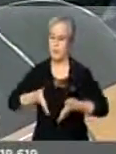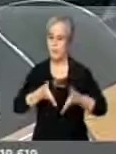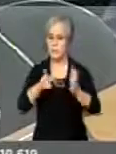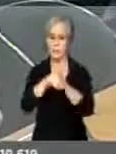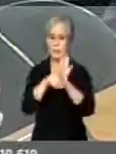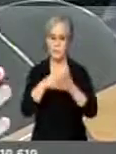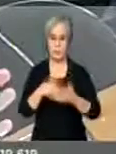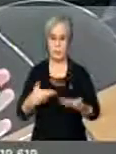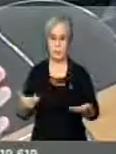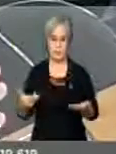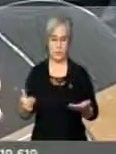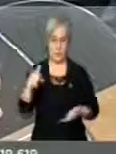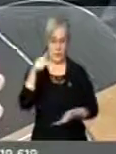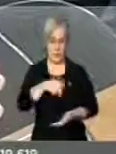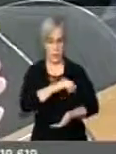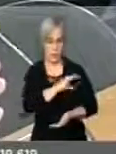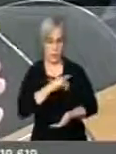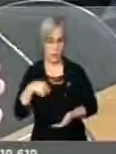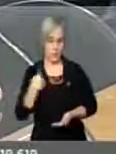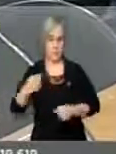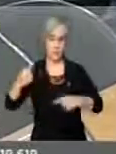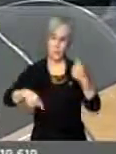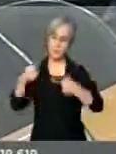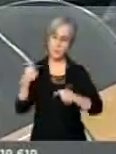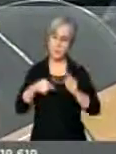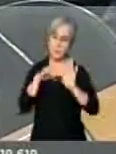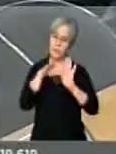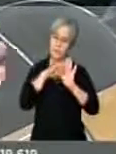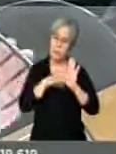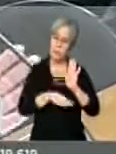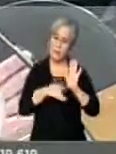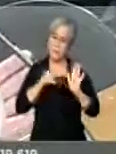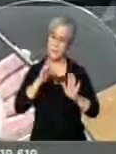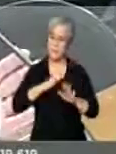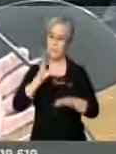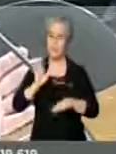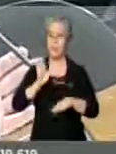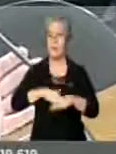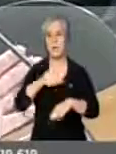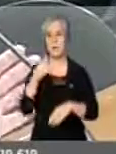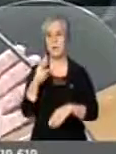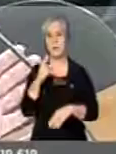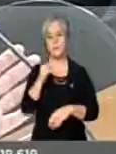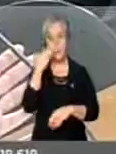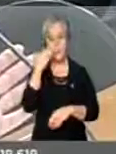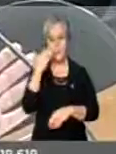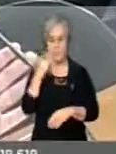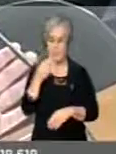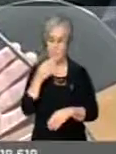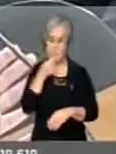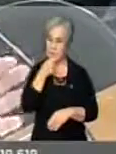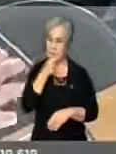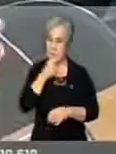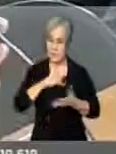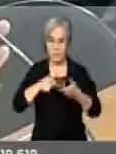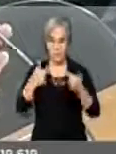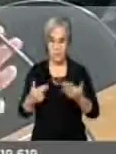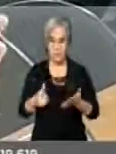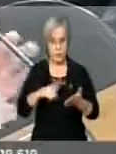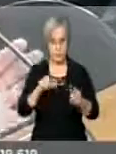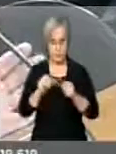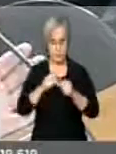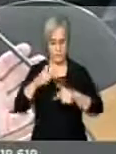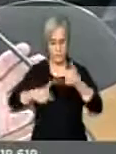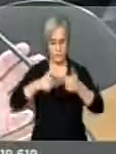maneira detalhada. Vossa Excelência, deputado Onyx Lorenzoni, mais de 40 depoimentos que nós fizemos aqui. Nós estamos fazendo um